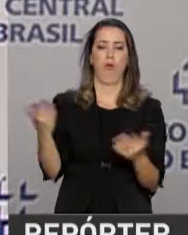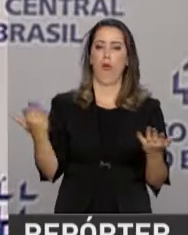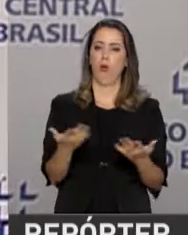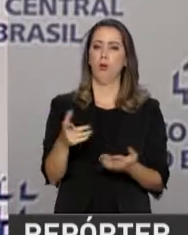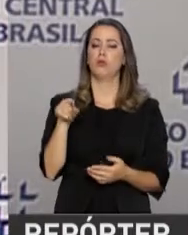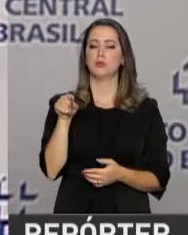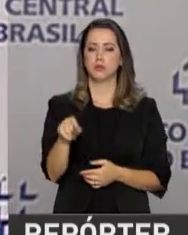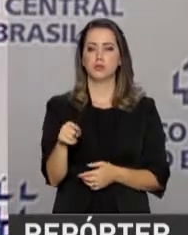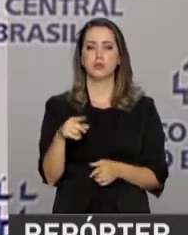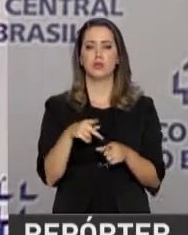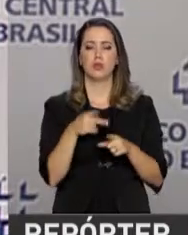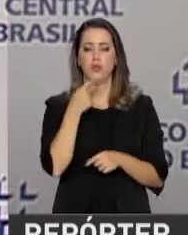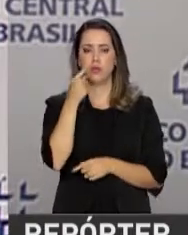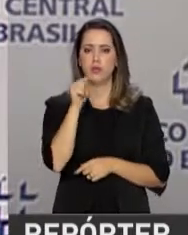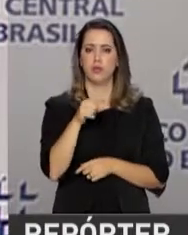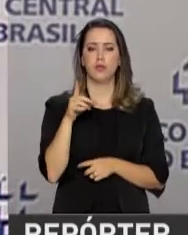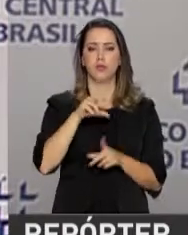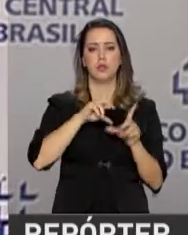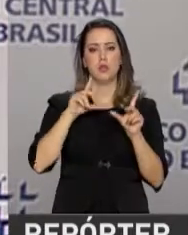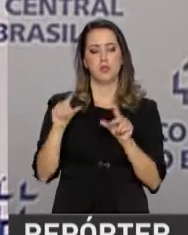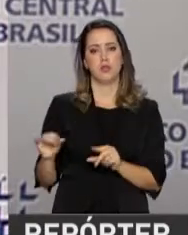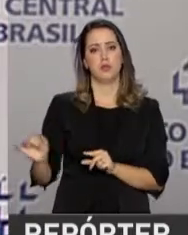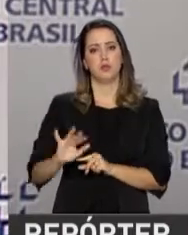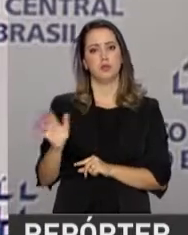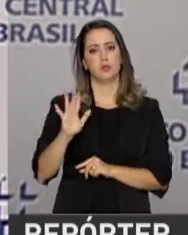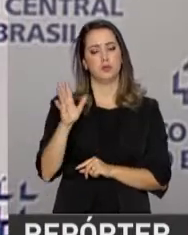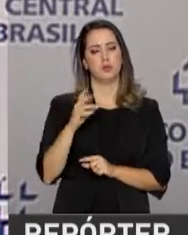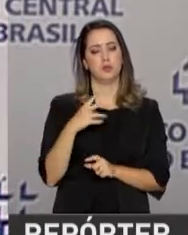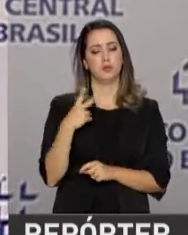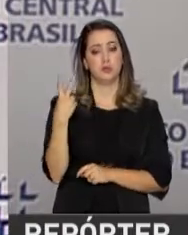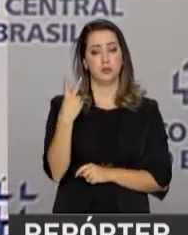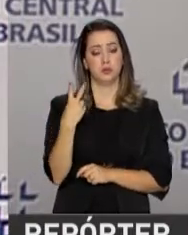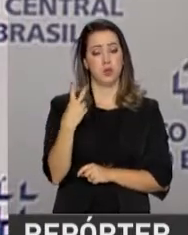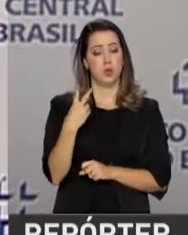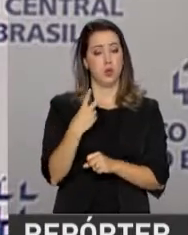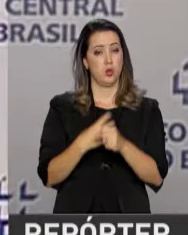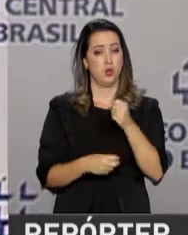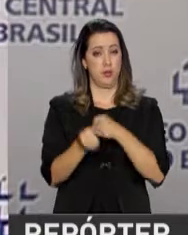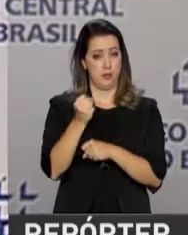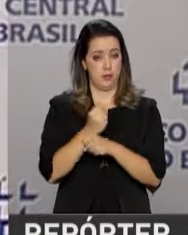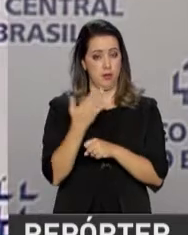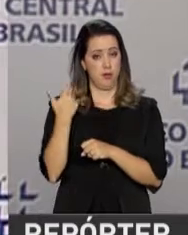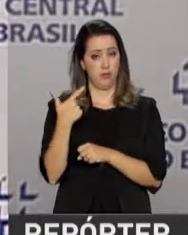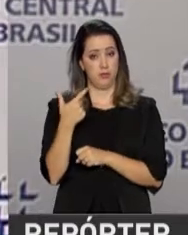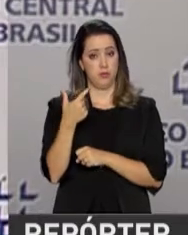Goldfein destacou essa queda forte da taxa de inflação ao longo dos dois últimos anos,